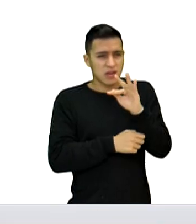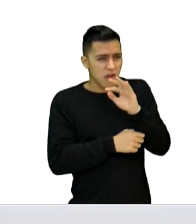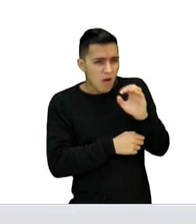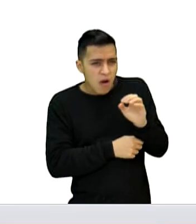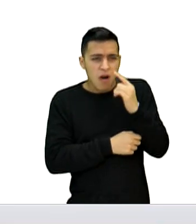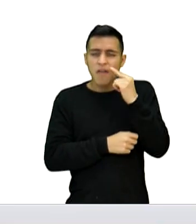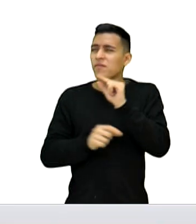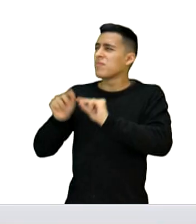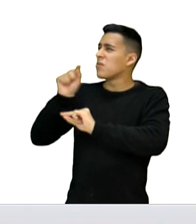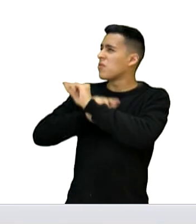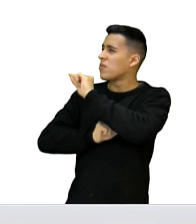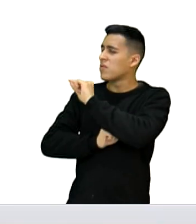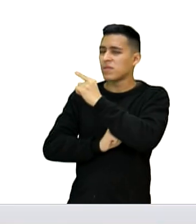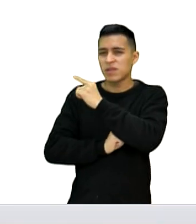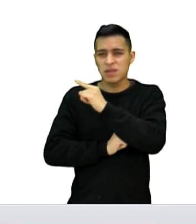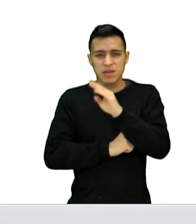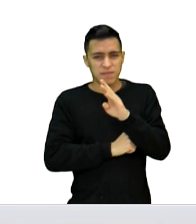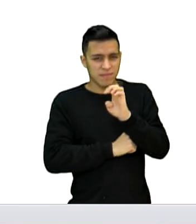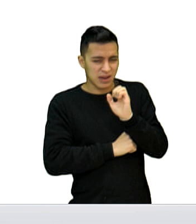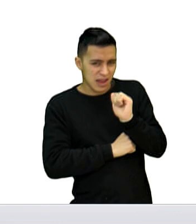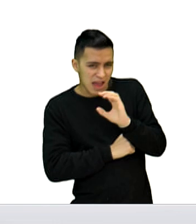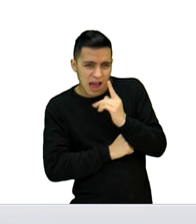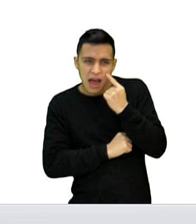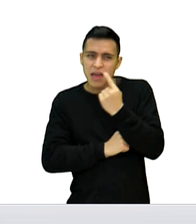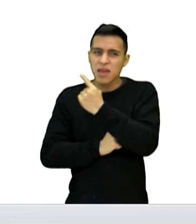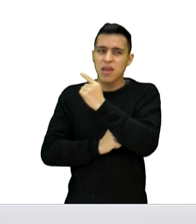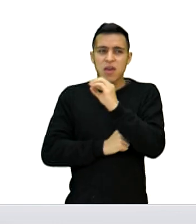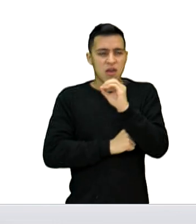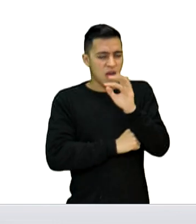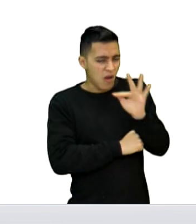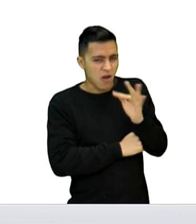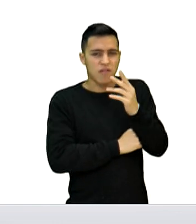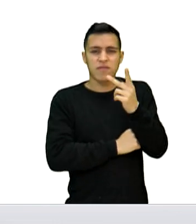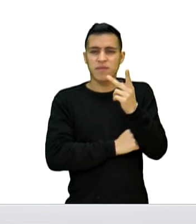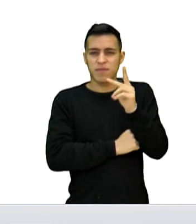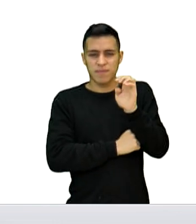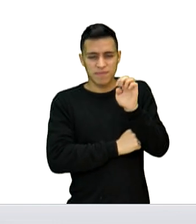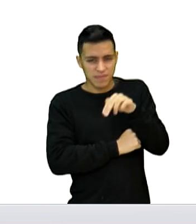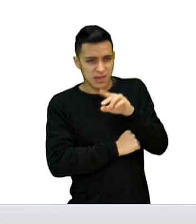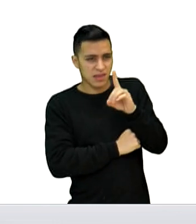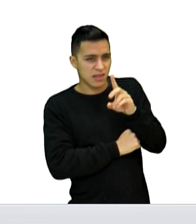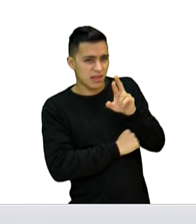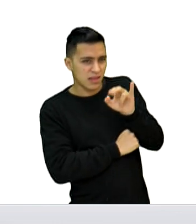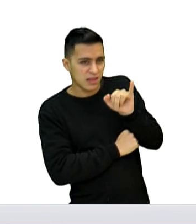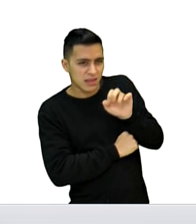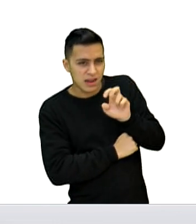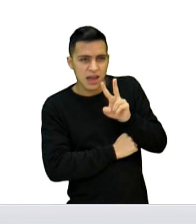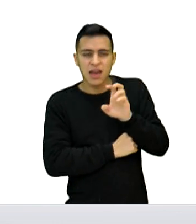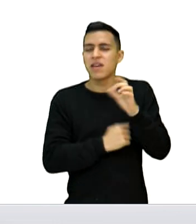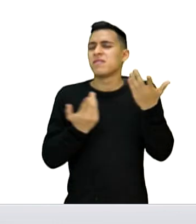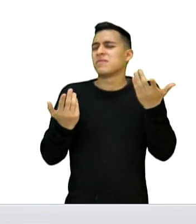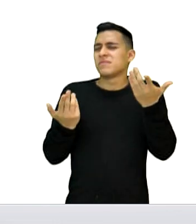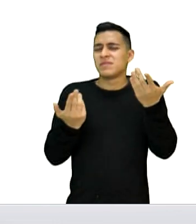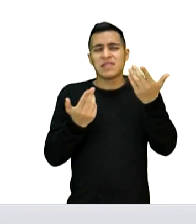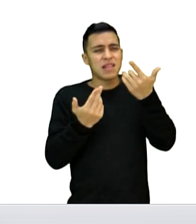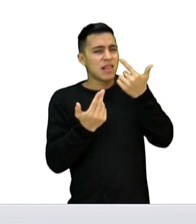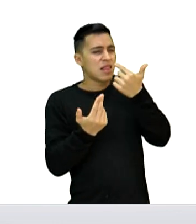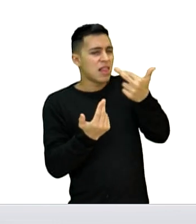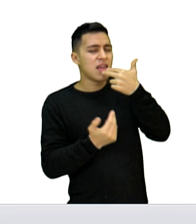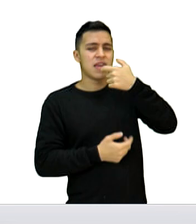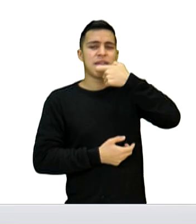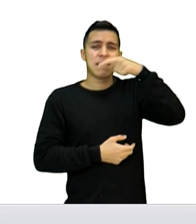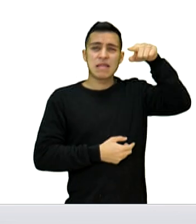break, que às vezes a gente usa, off, pendrive, são palavrinhas do universo do inglês que